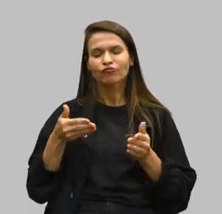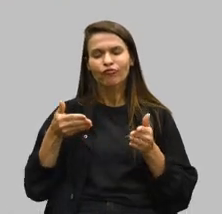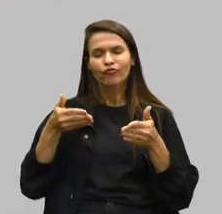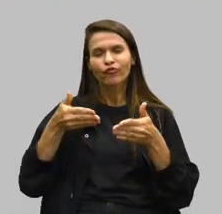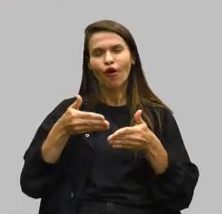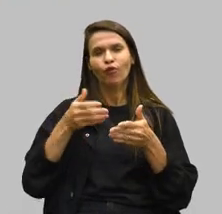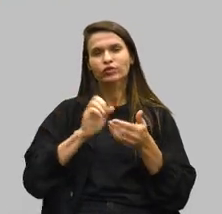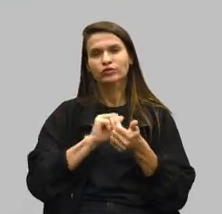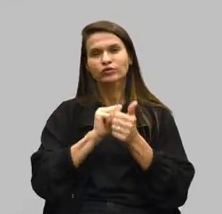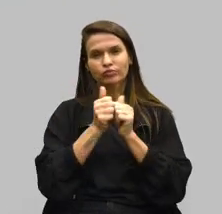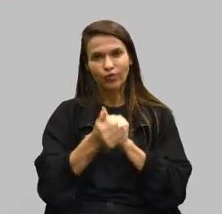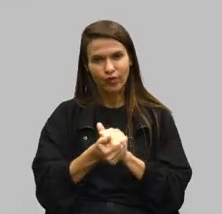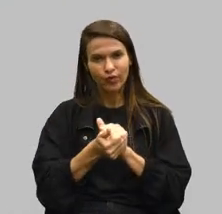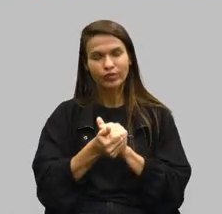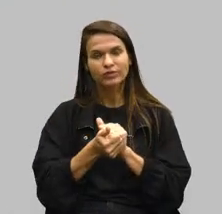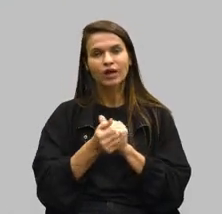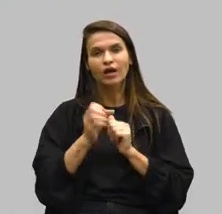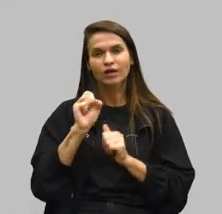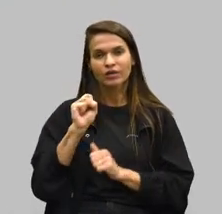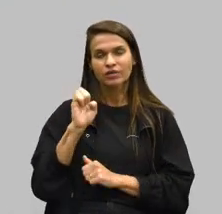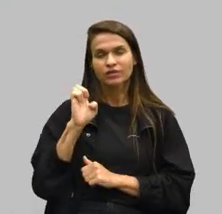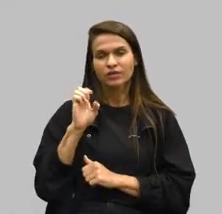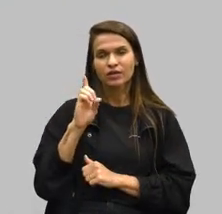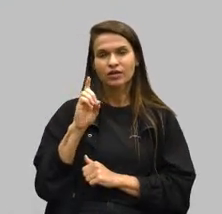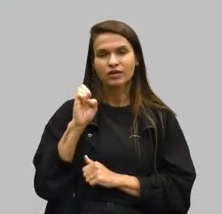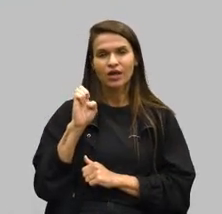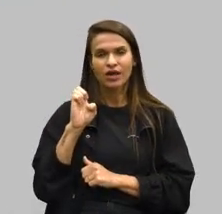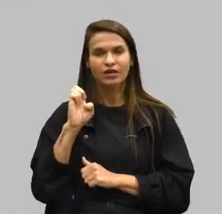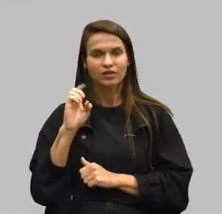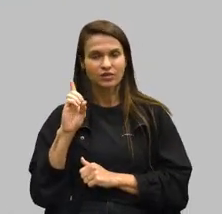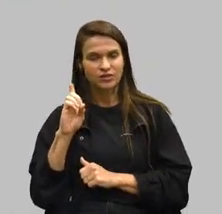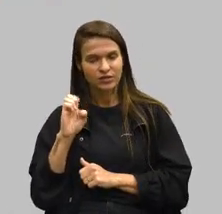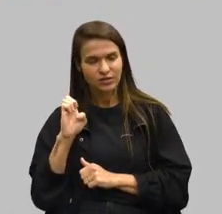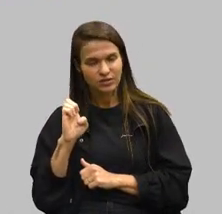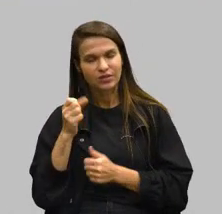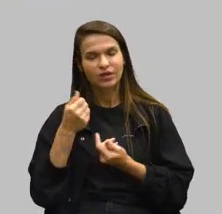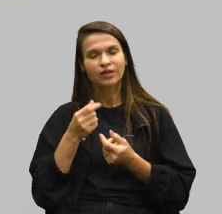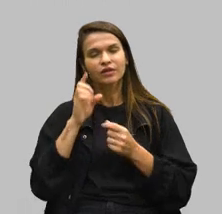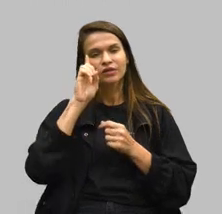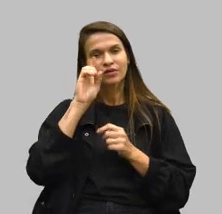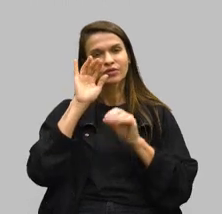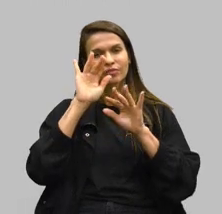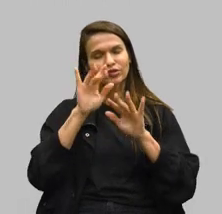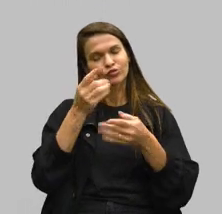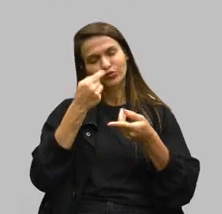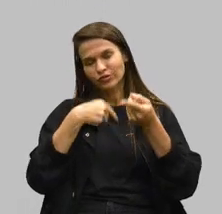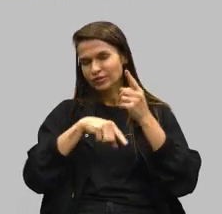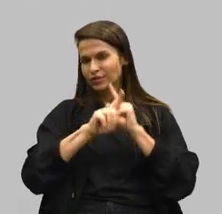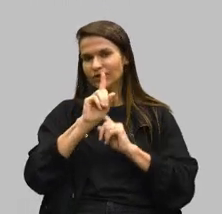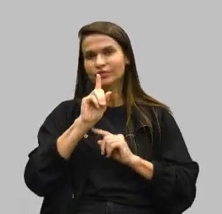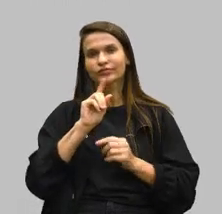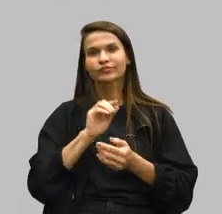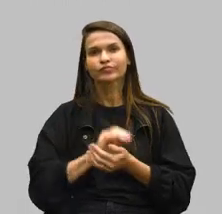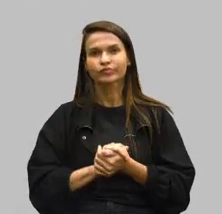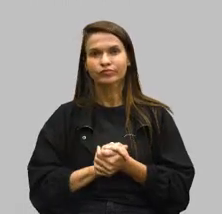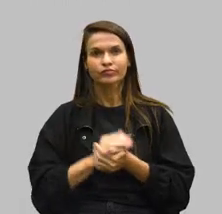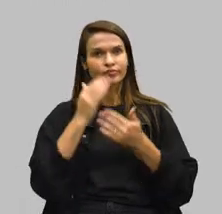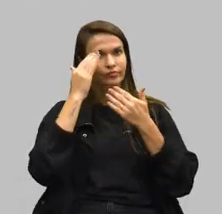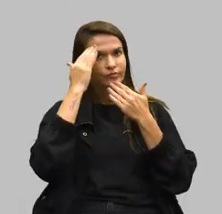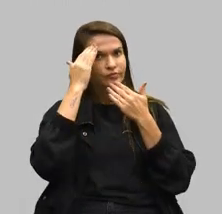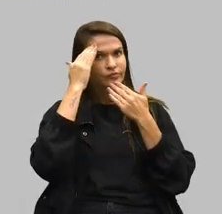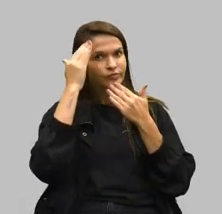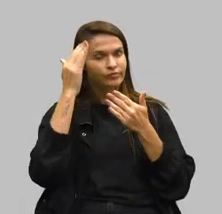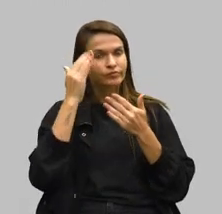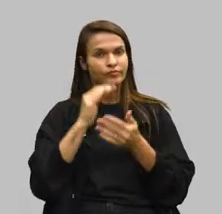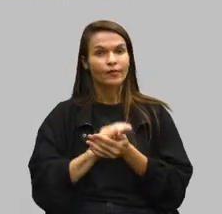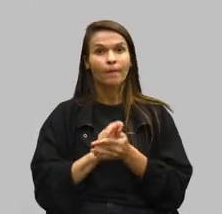o esporte na cedes então sucesso e que Deus te abençoe amém deputado Carlos agradeço a intervenção